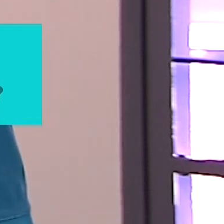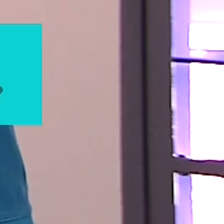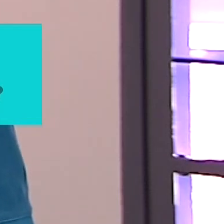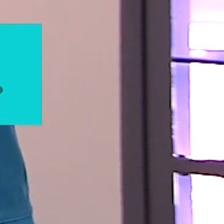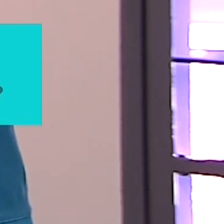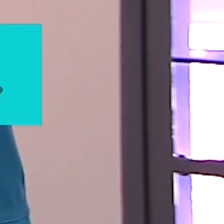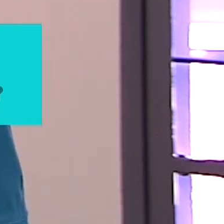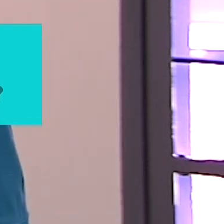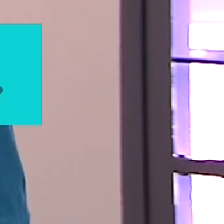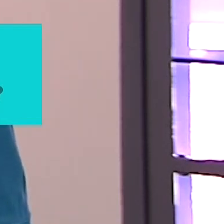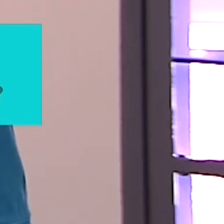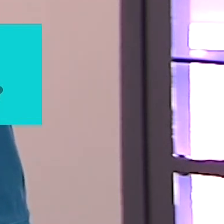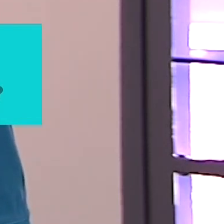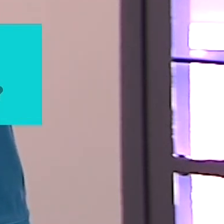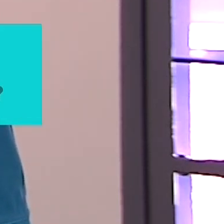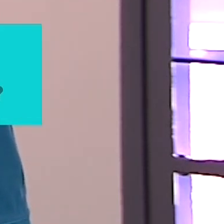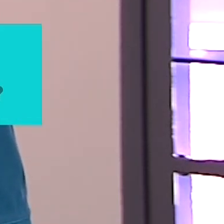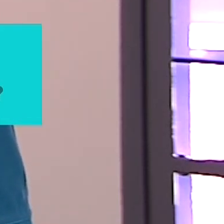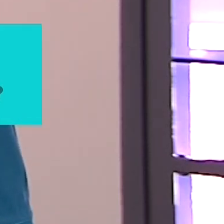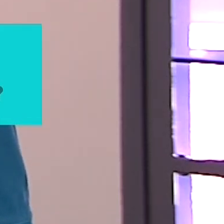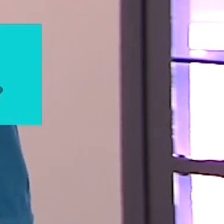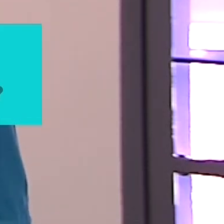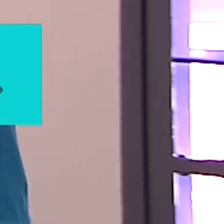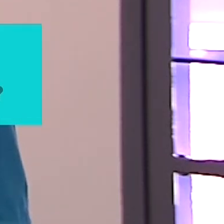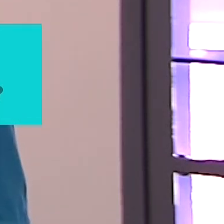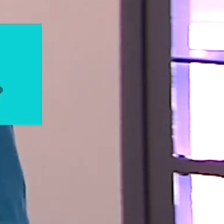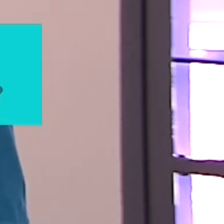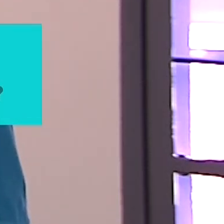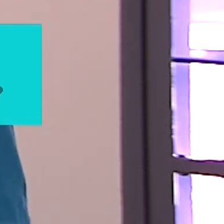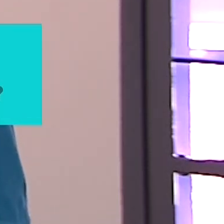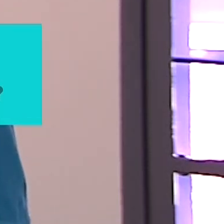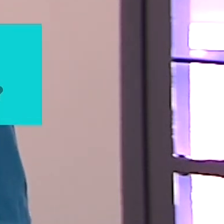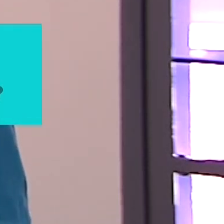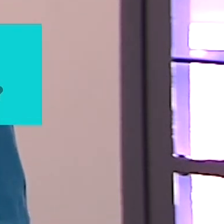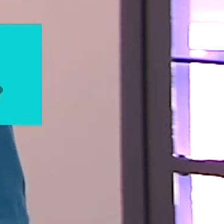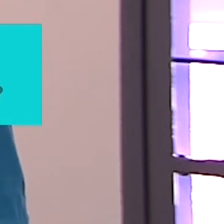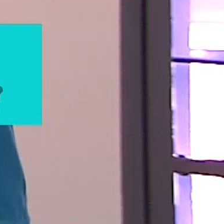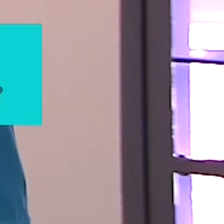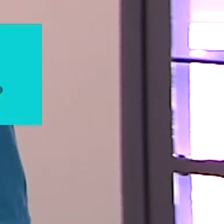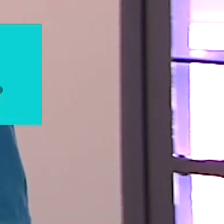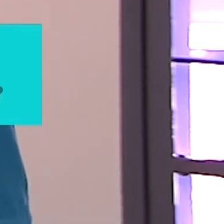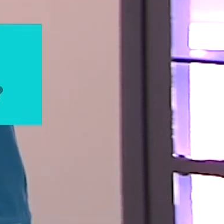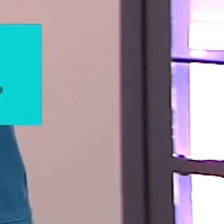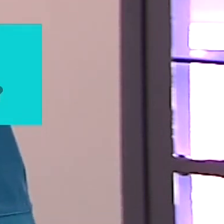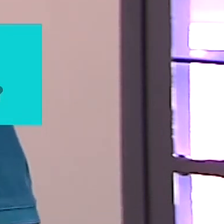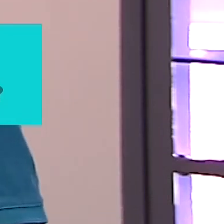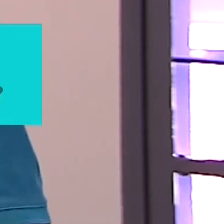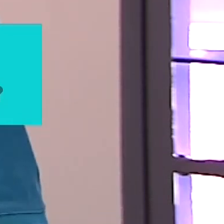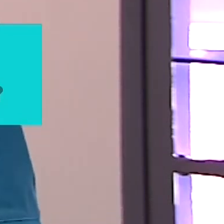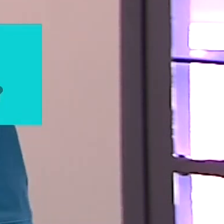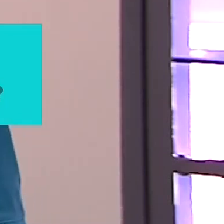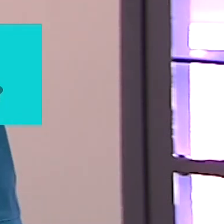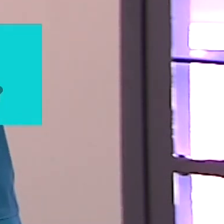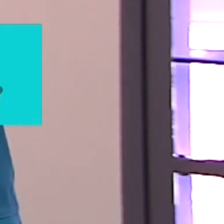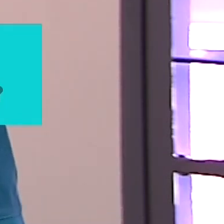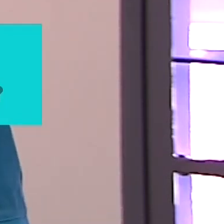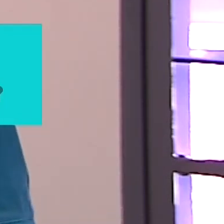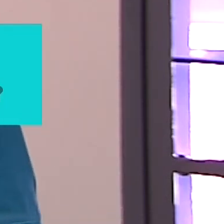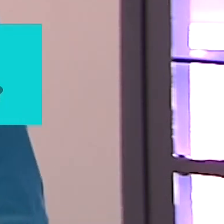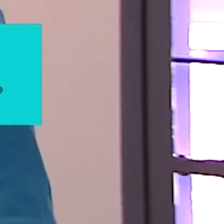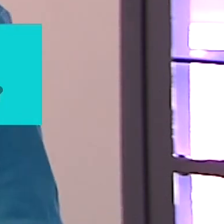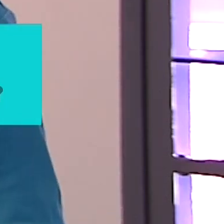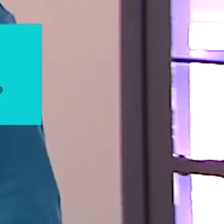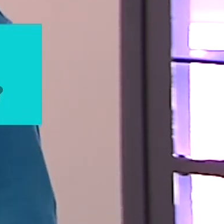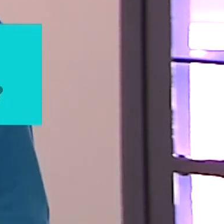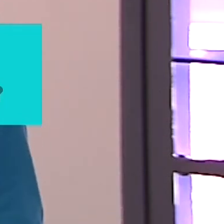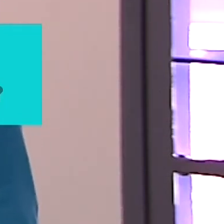verdade, muito pelo contrário. Se eu não trabalho medidas de barreiras físicas que impeçam a vinda desse animal, o